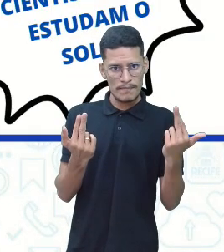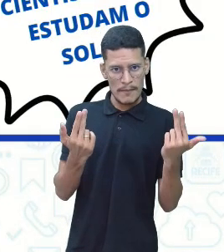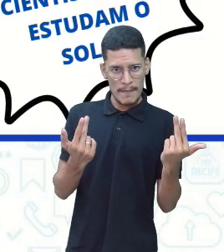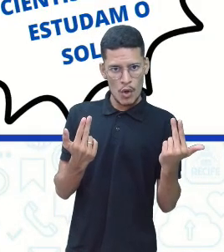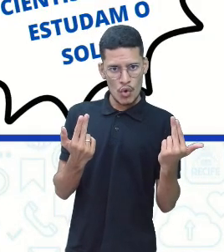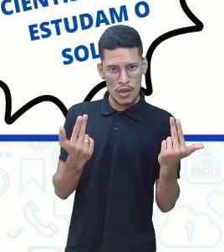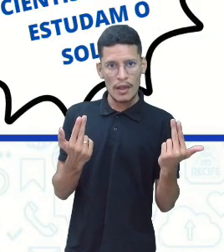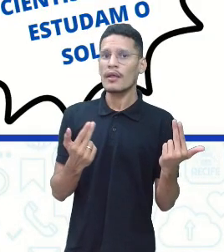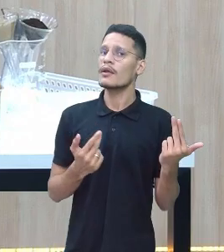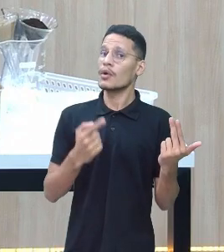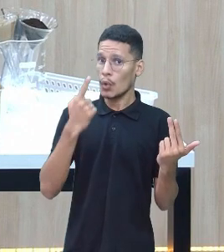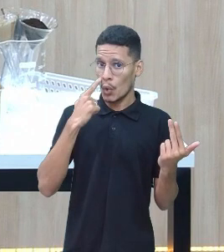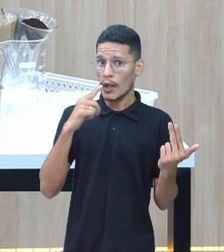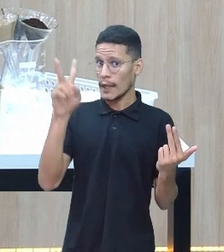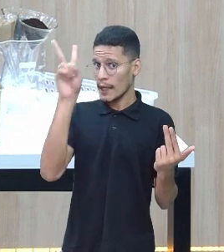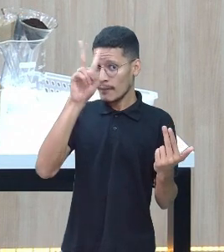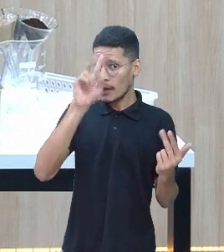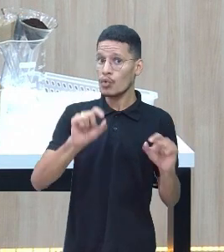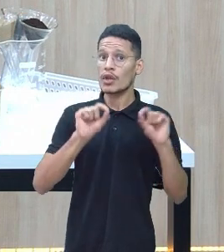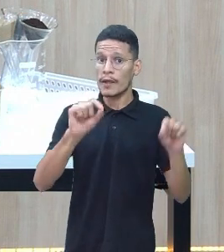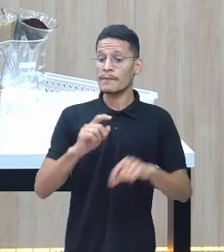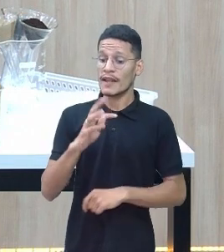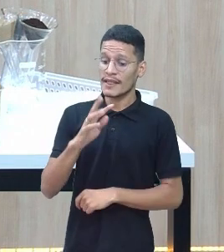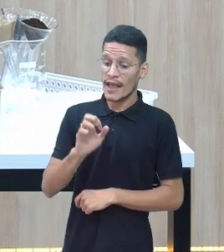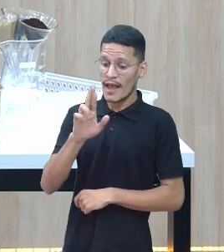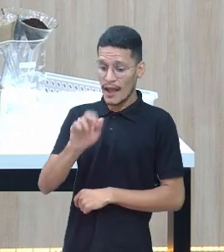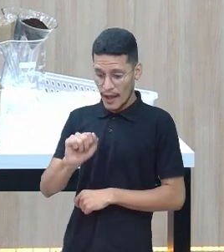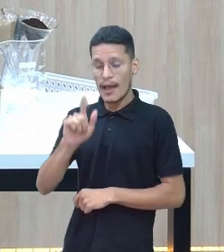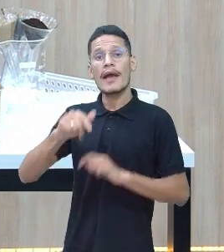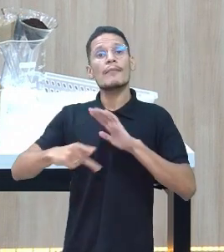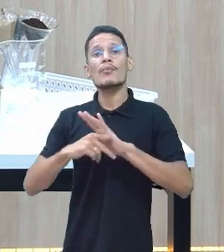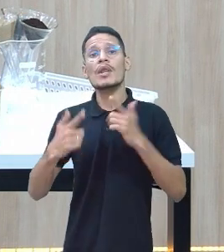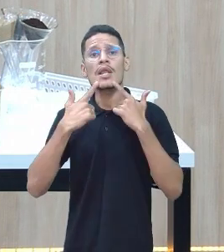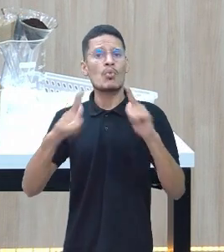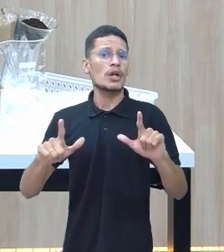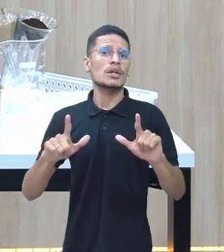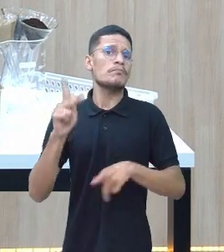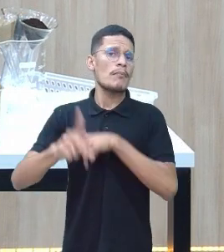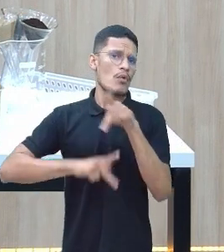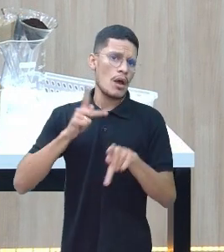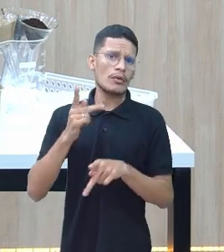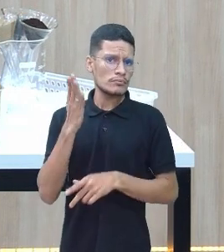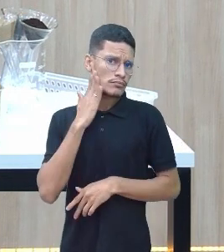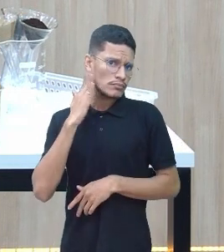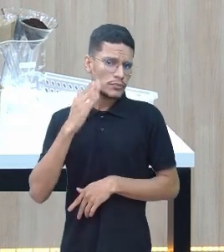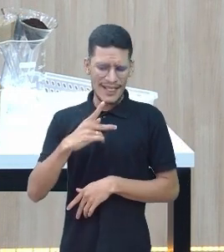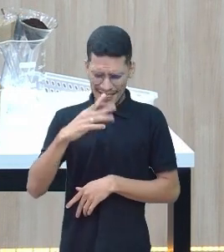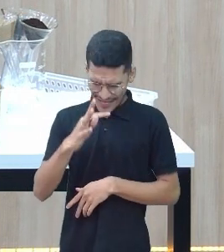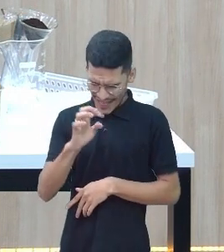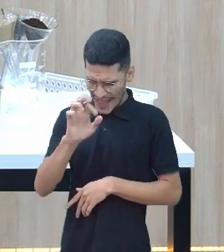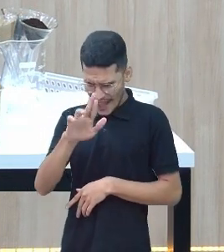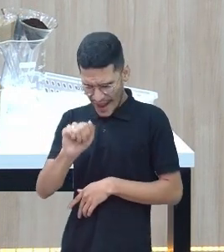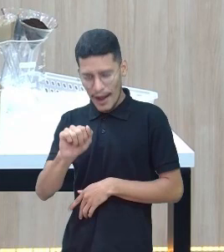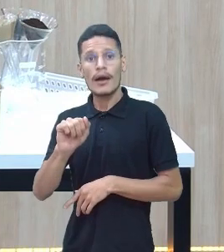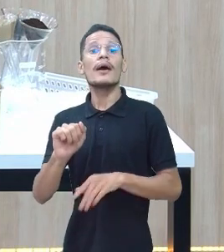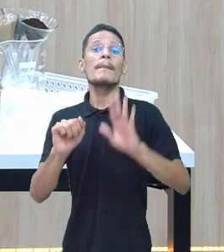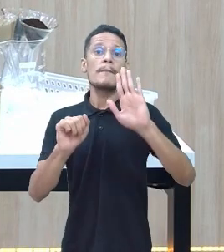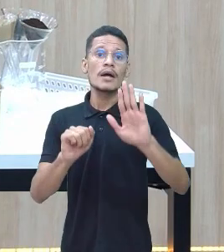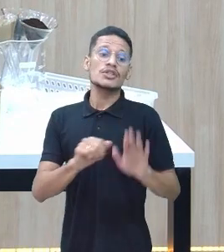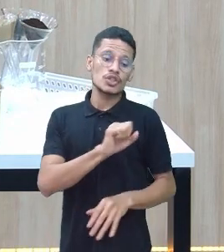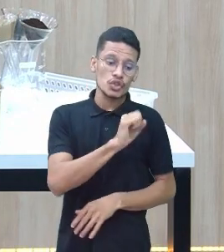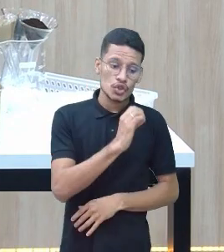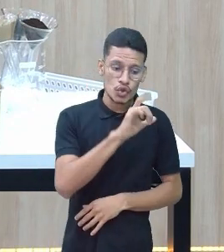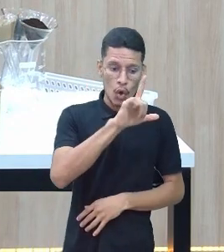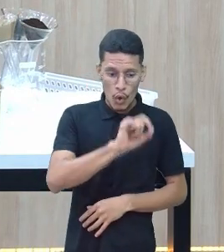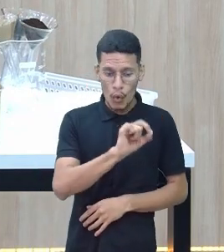lembrar a vocês que terra, quando a gente chama, não é? Numa linguagem popular, a gente diz terra. E aí, na questão de